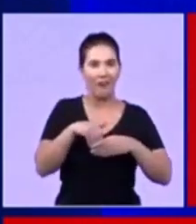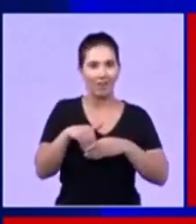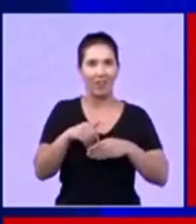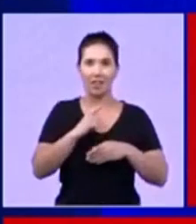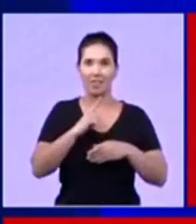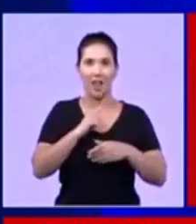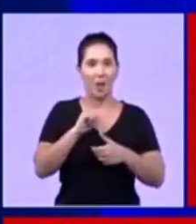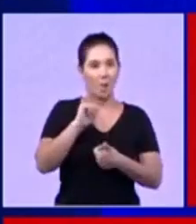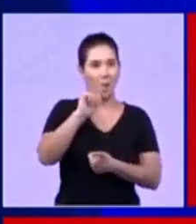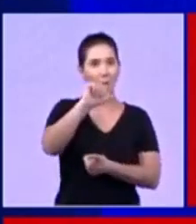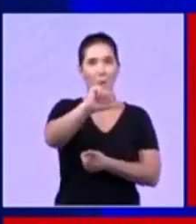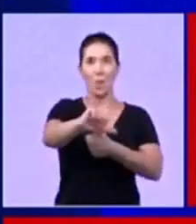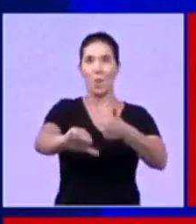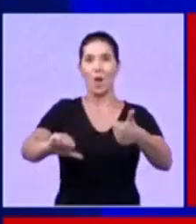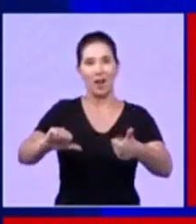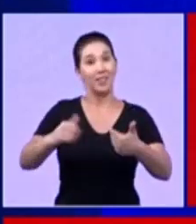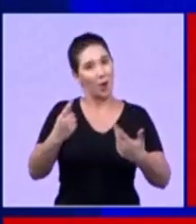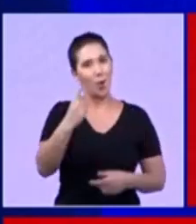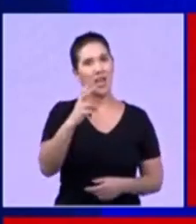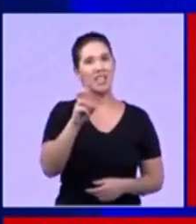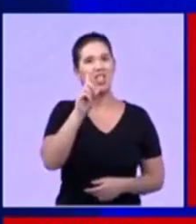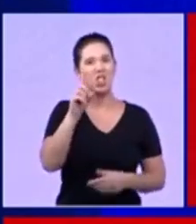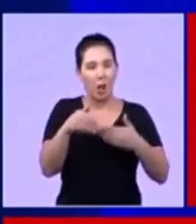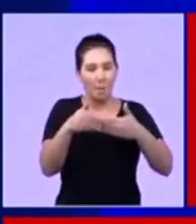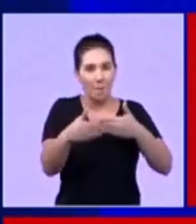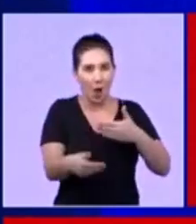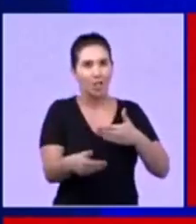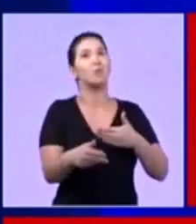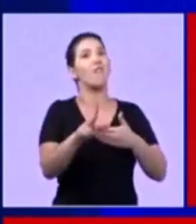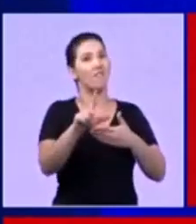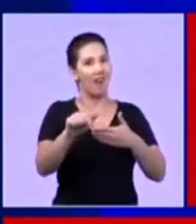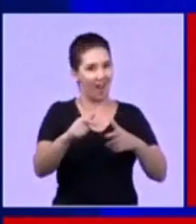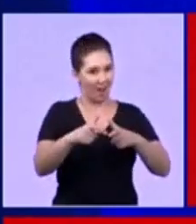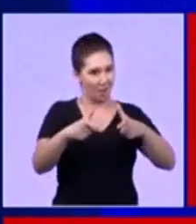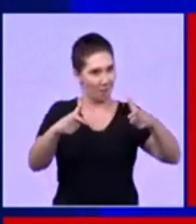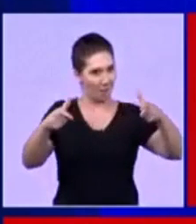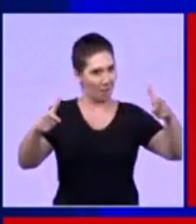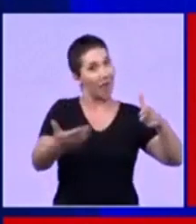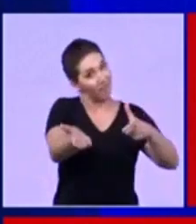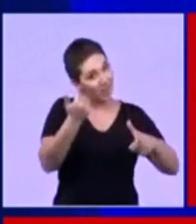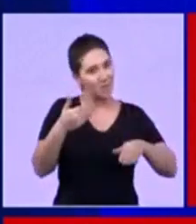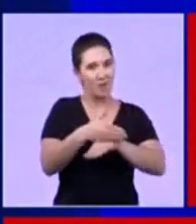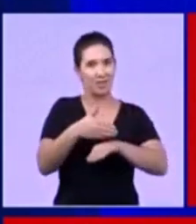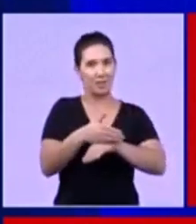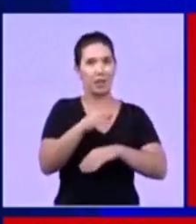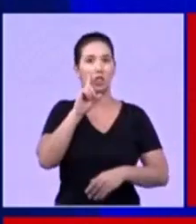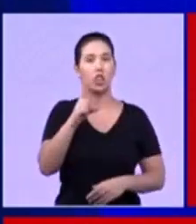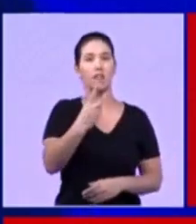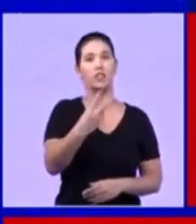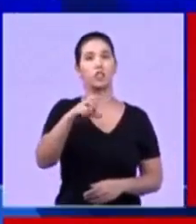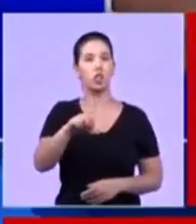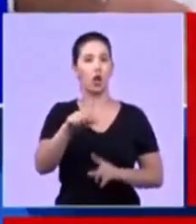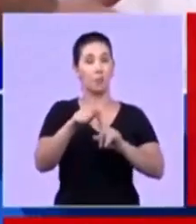uma onda da virada nesses próximos 15 dias essa onda só vai crescer e tem participar no dia